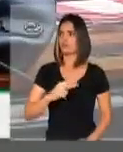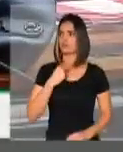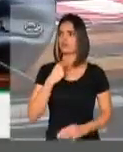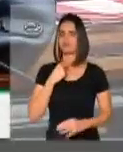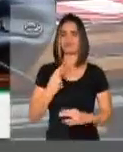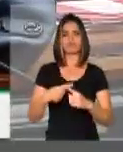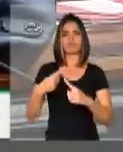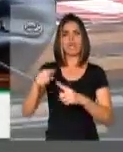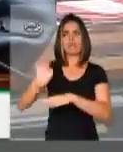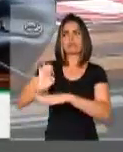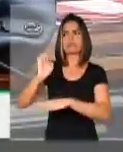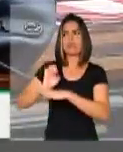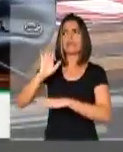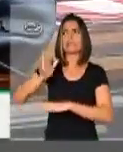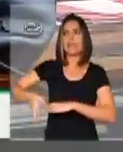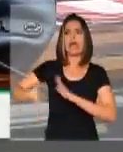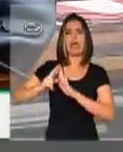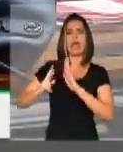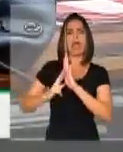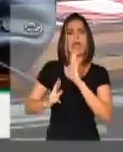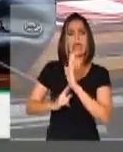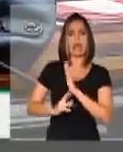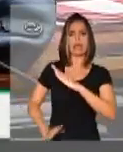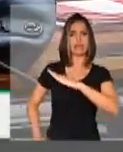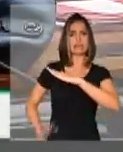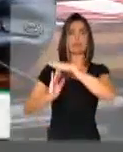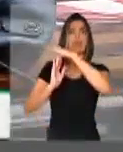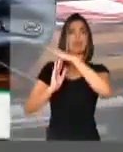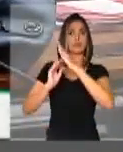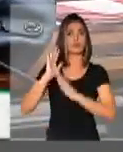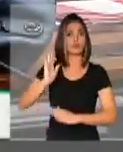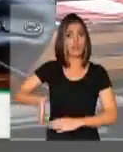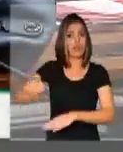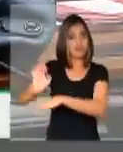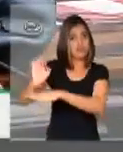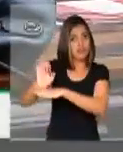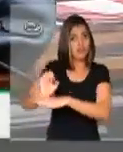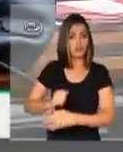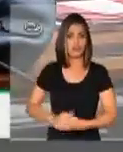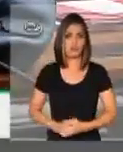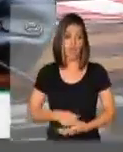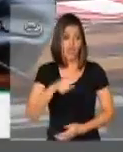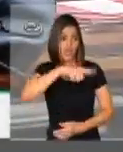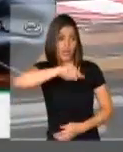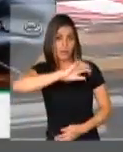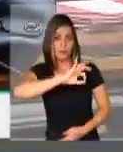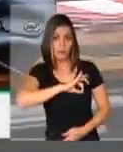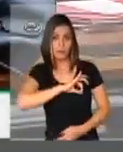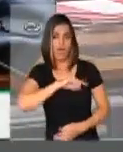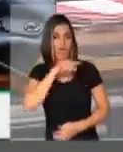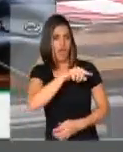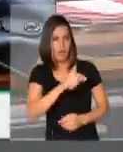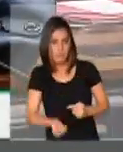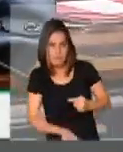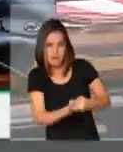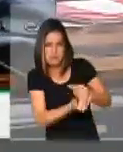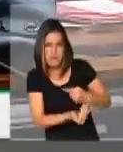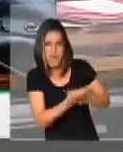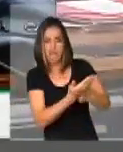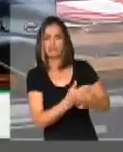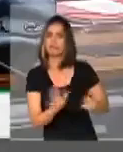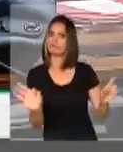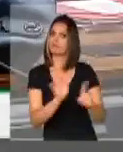regimes previdenciários colocando o teto. Portanto, pegar os militares como referência de privilégio não